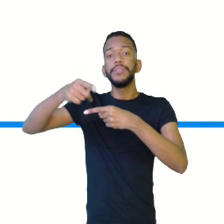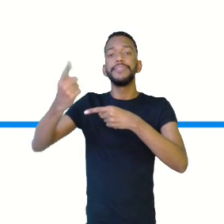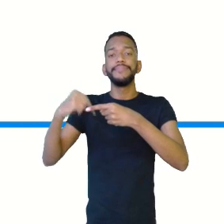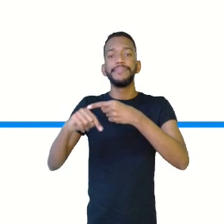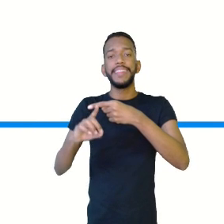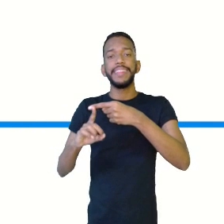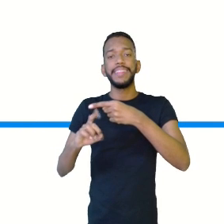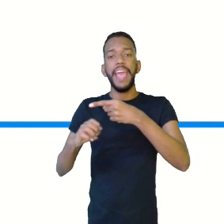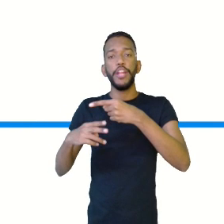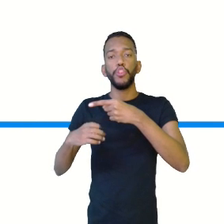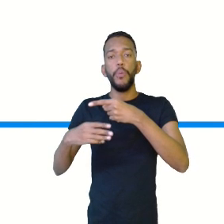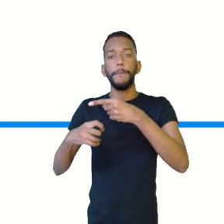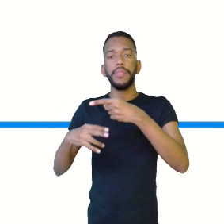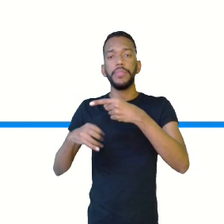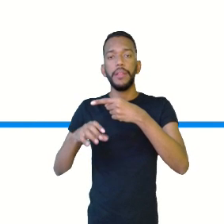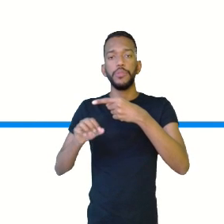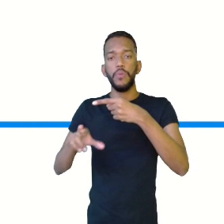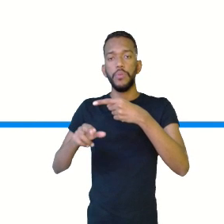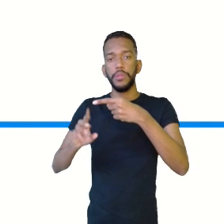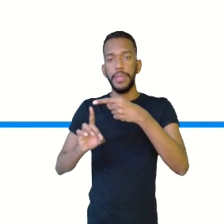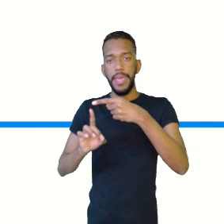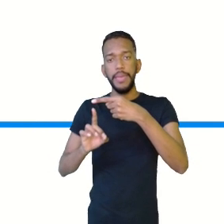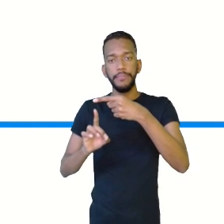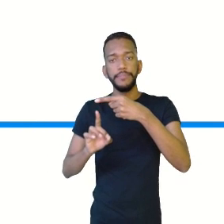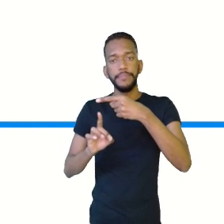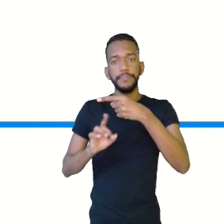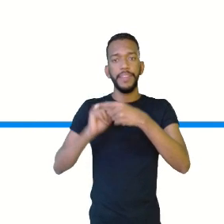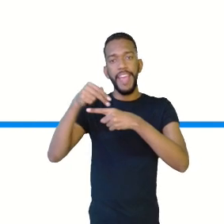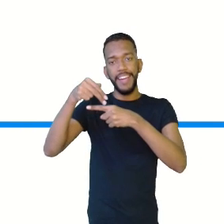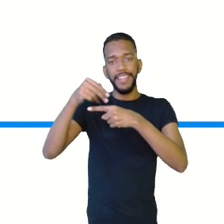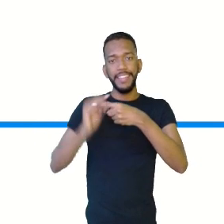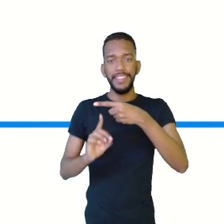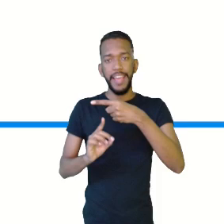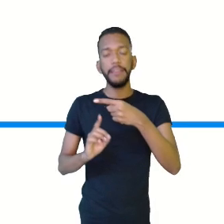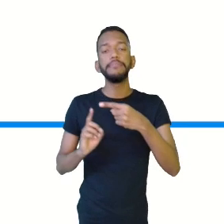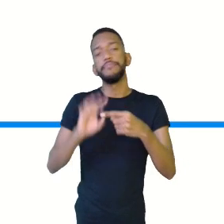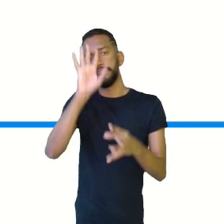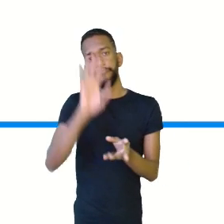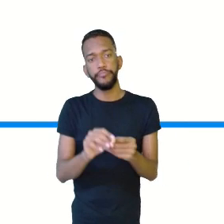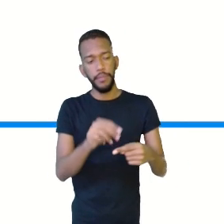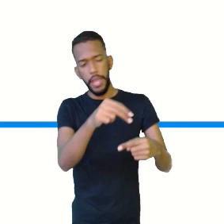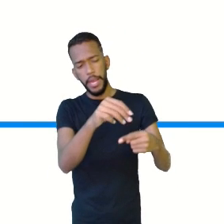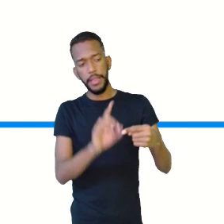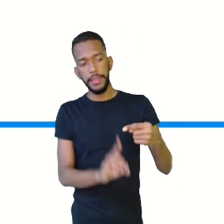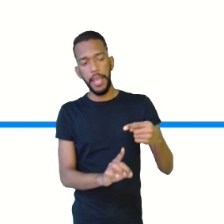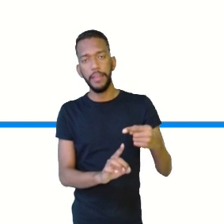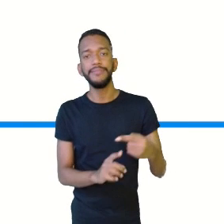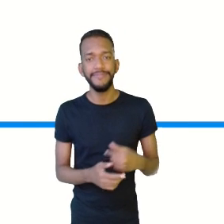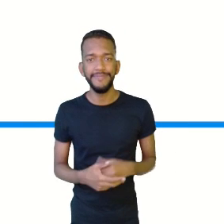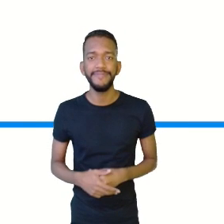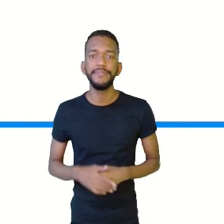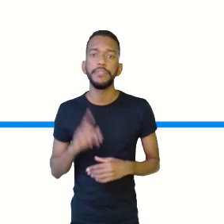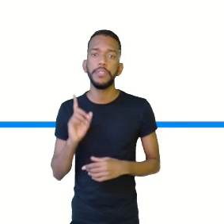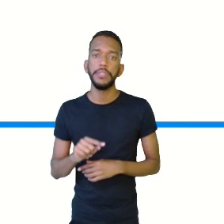que vocês estão vendo aí, nós fazemos a leitura dela como